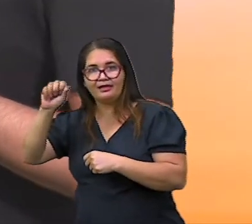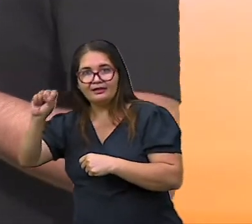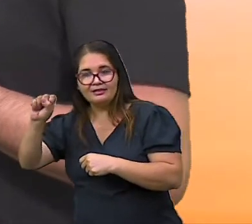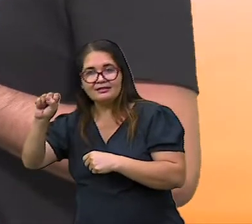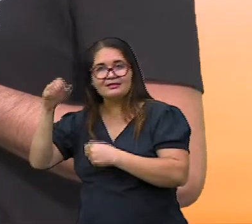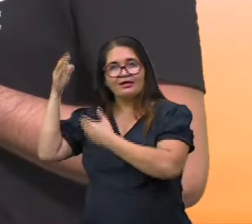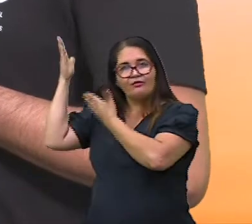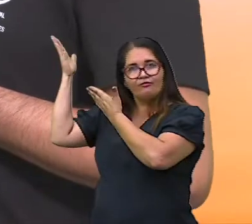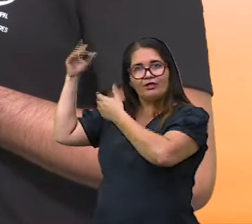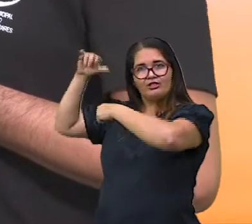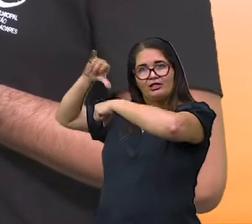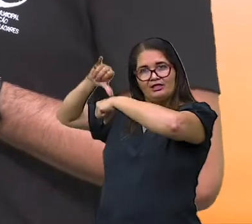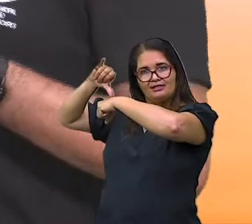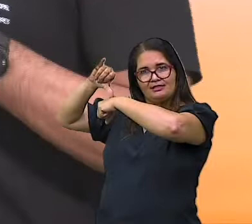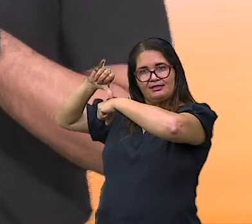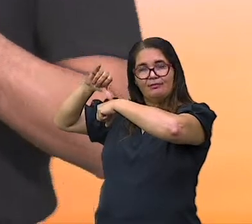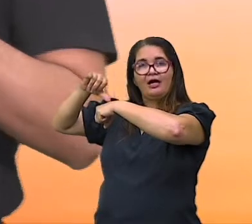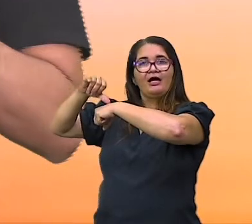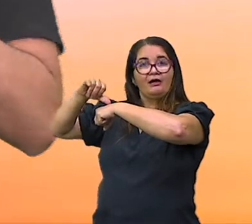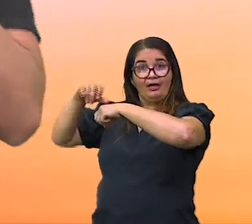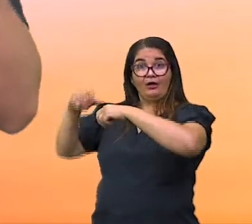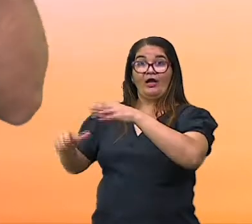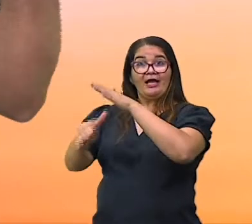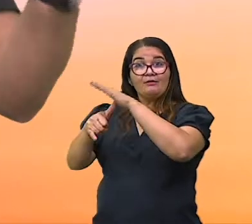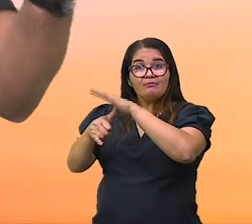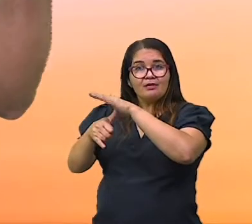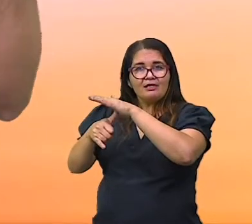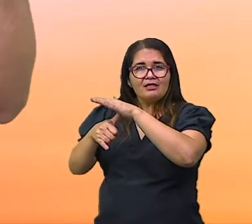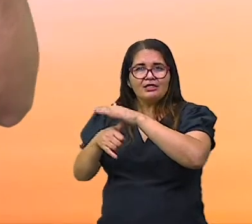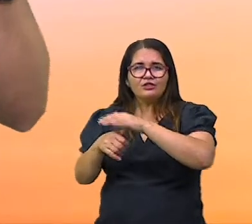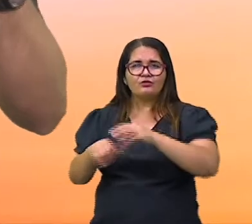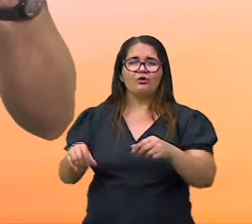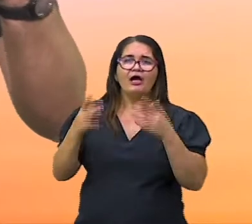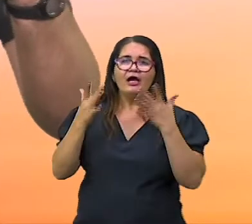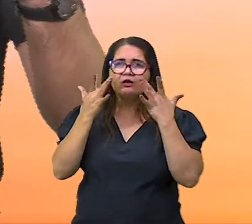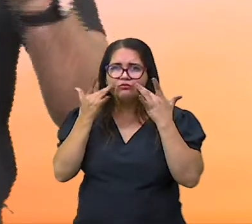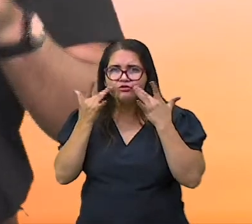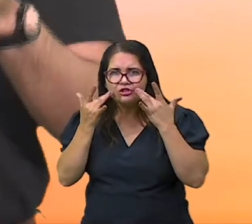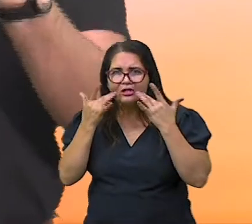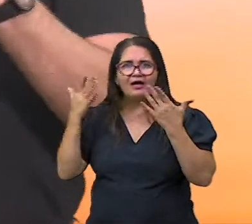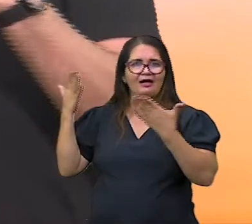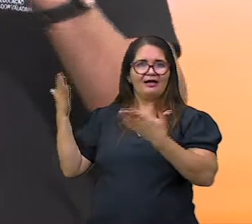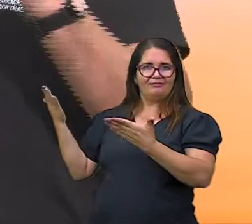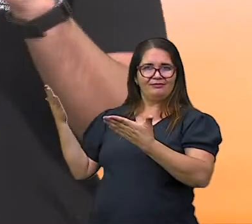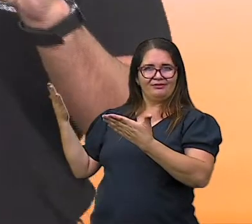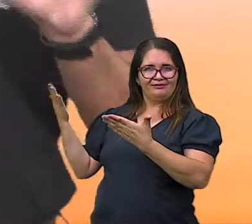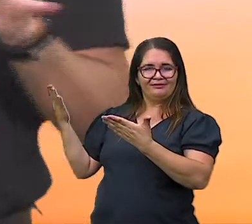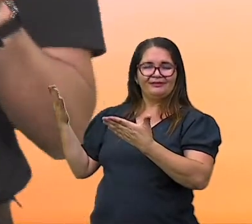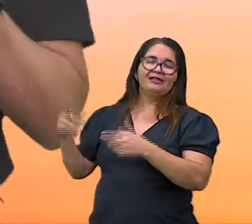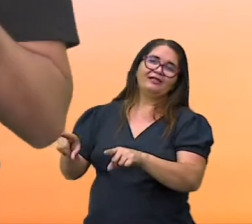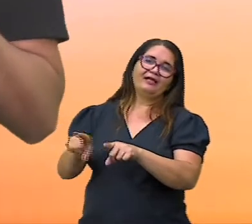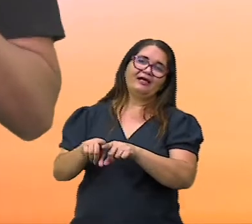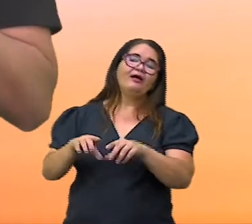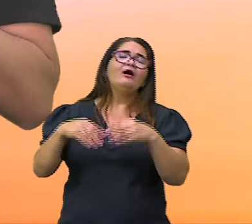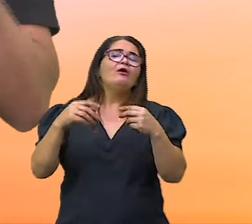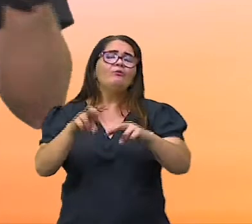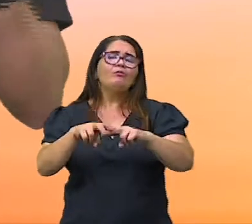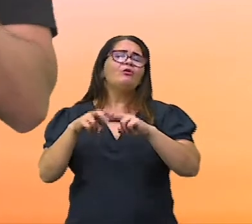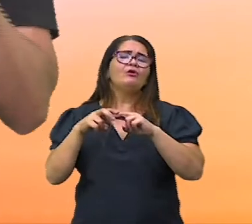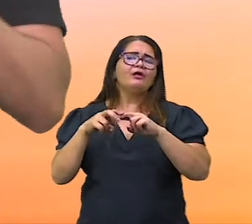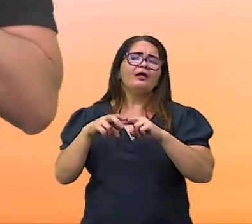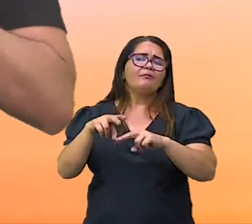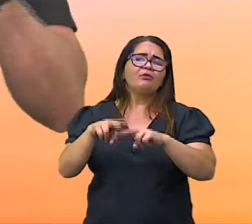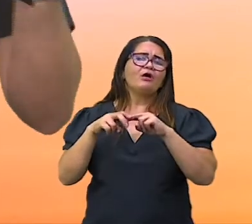polis, eram fortificadas porque barravam as invasões, conseguia pelo menos segurar, né,